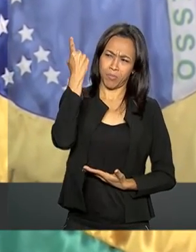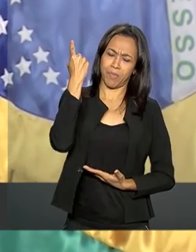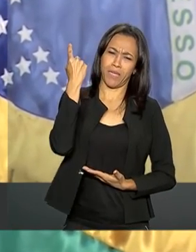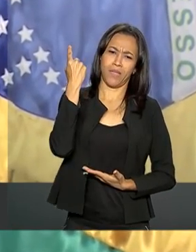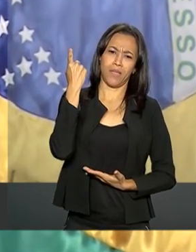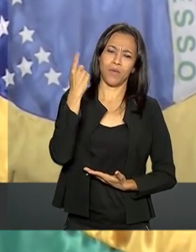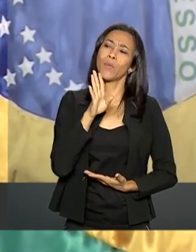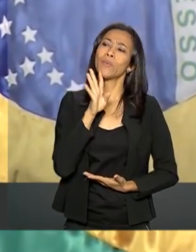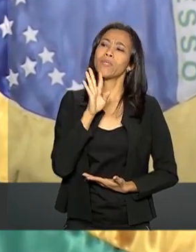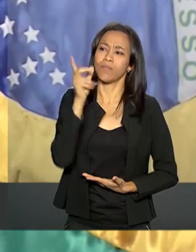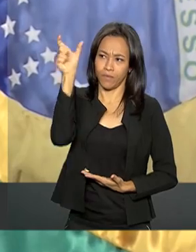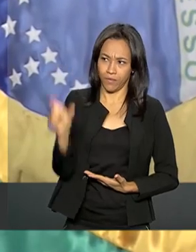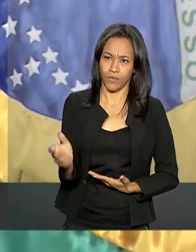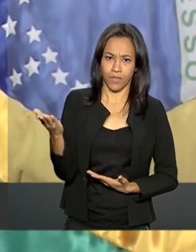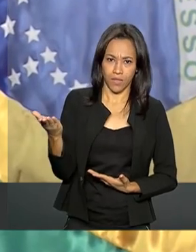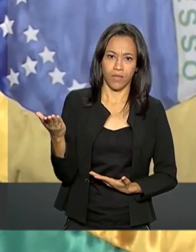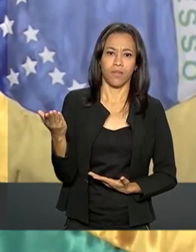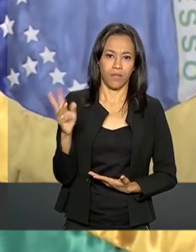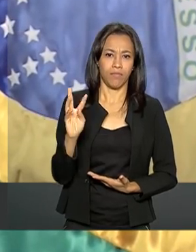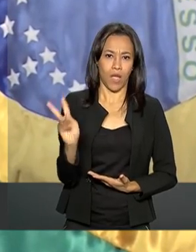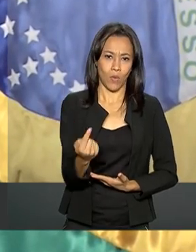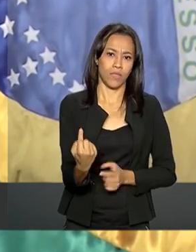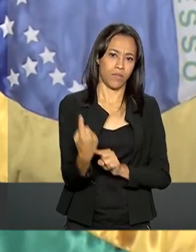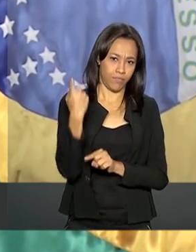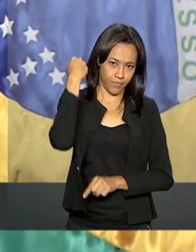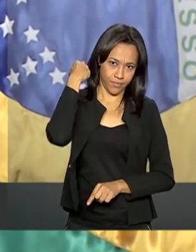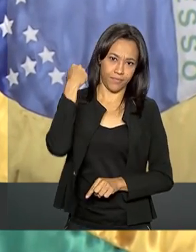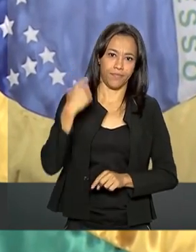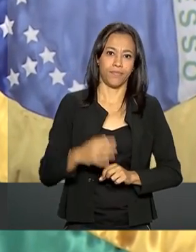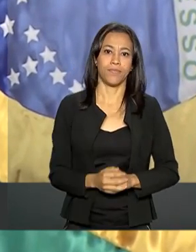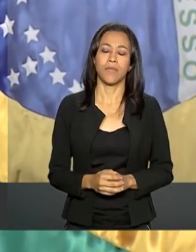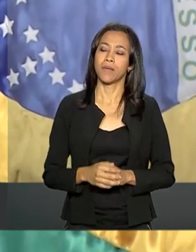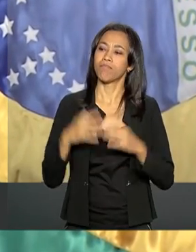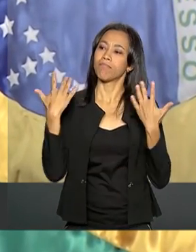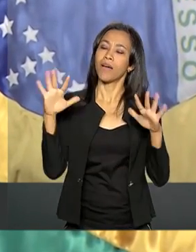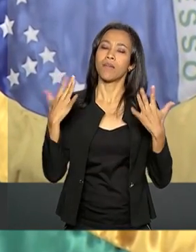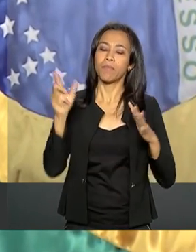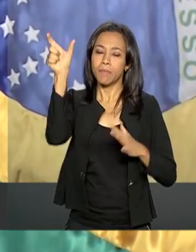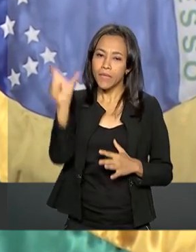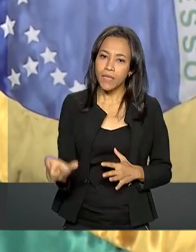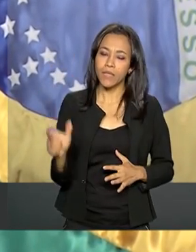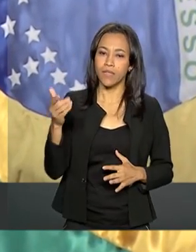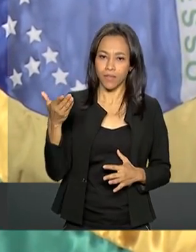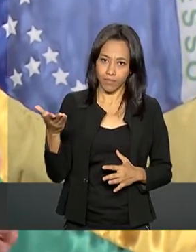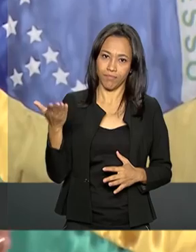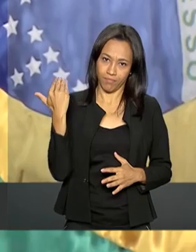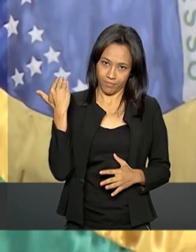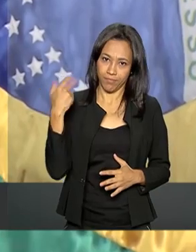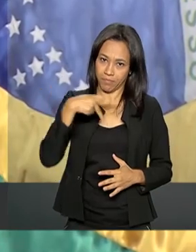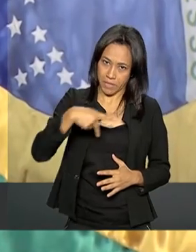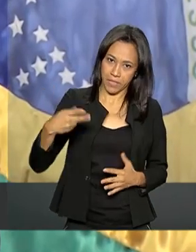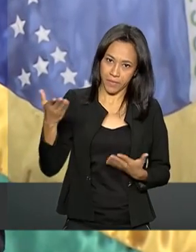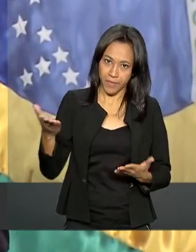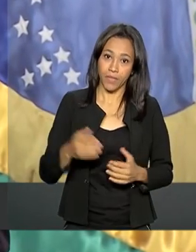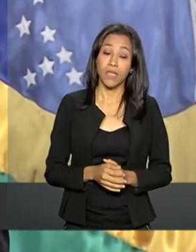conheci, naquela situação dos mineiros. Parabéns pela liderança naquele momento. E mais